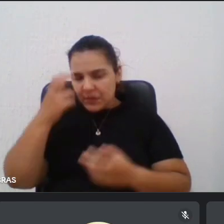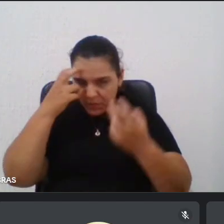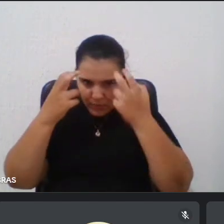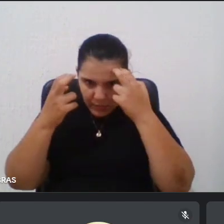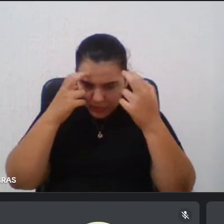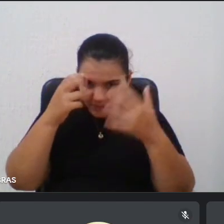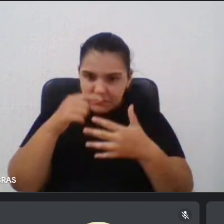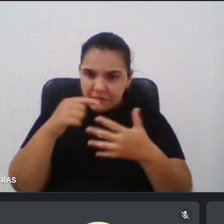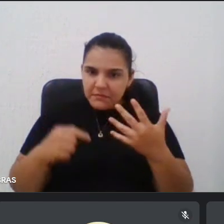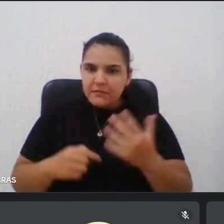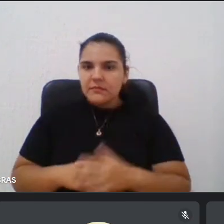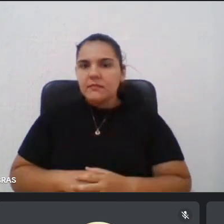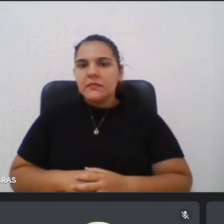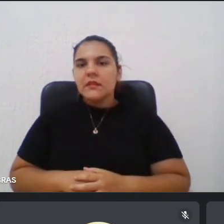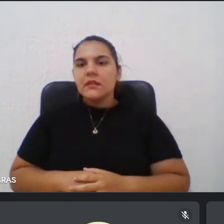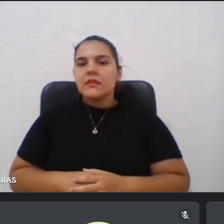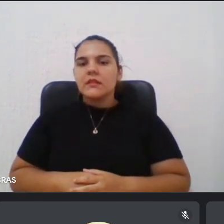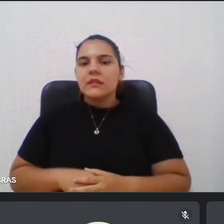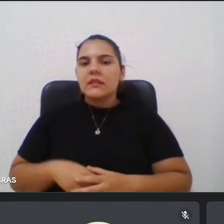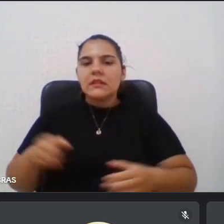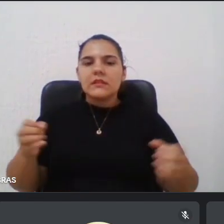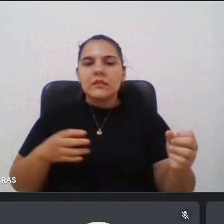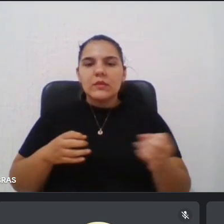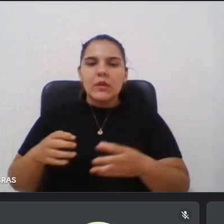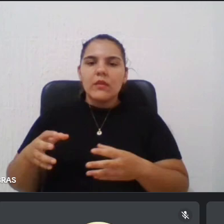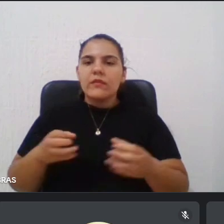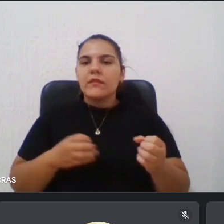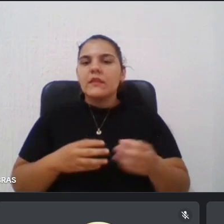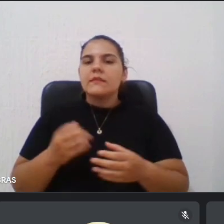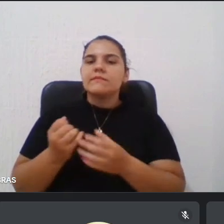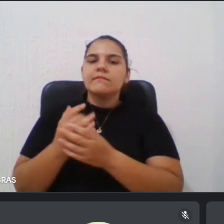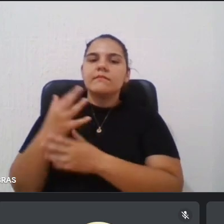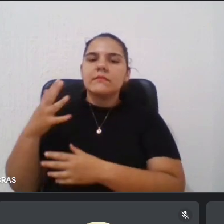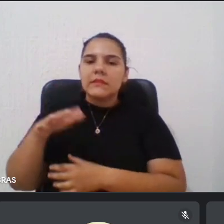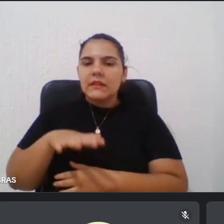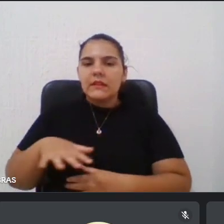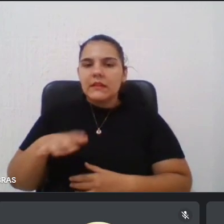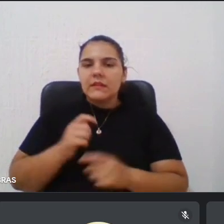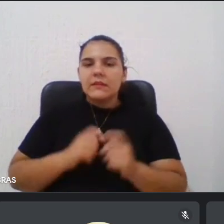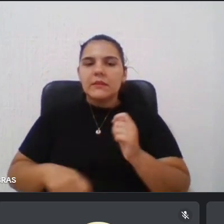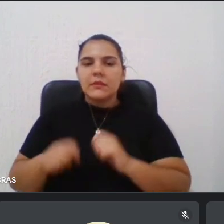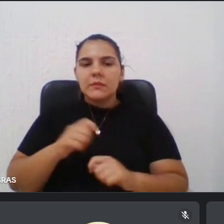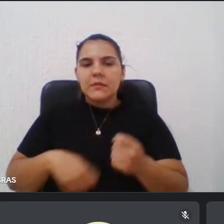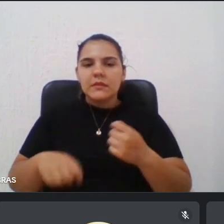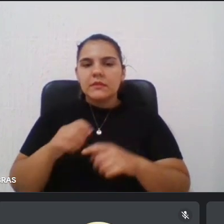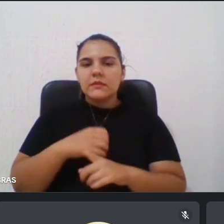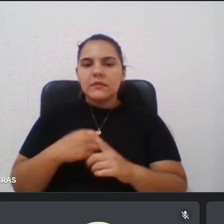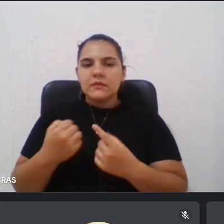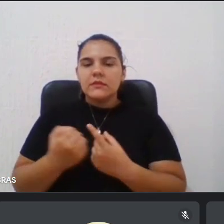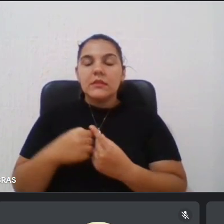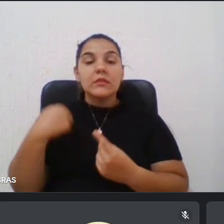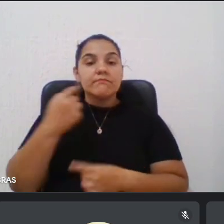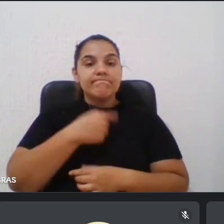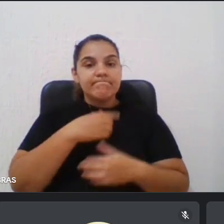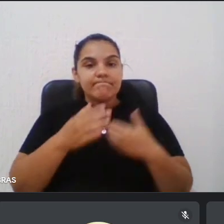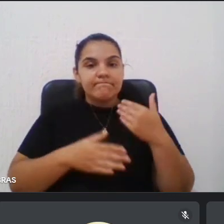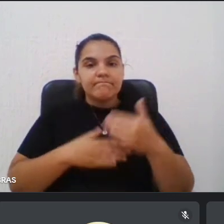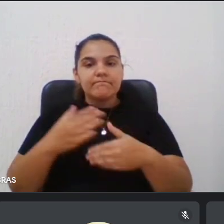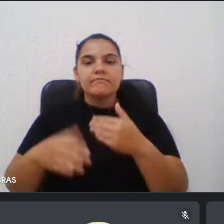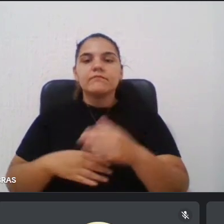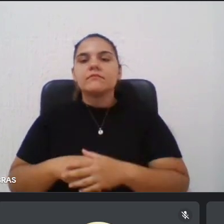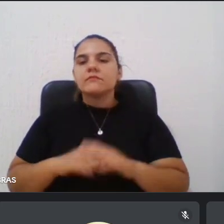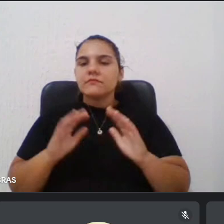reinserção nesse campo econômico e social que a gente vem encaminhando, né? Então, a gente vem dialogando nesse